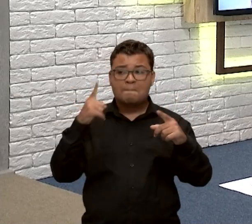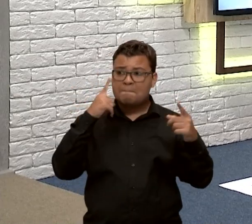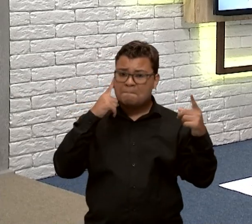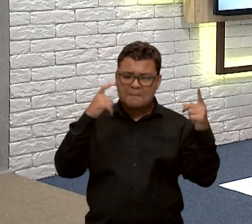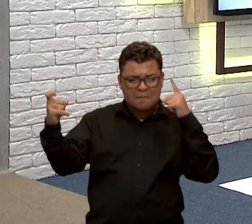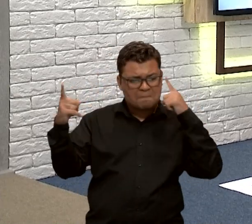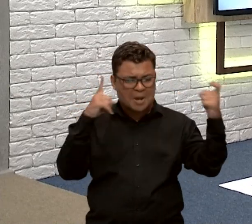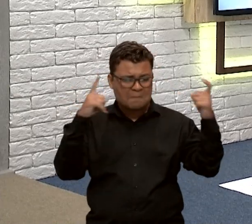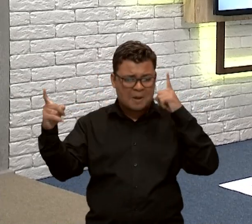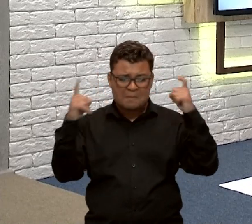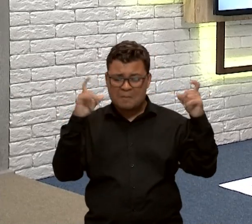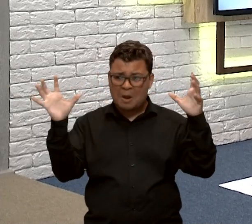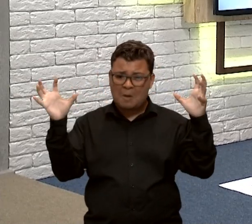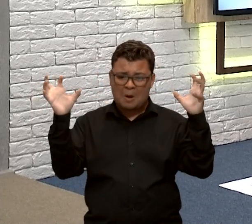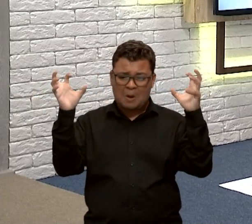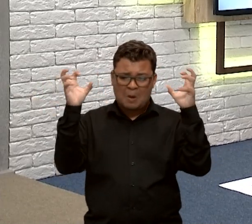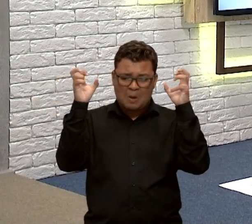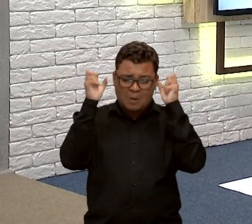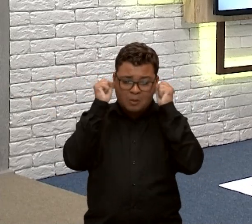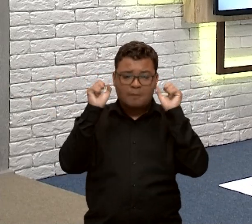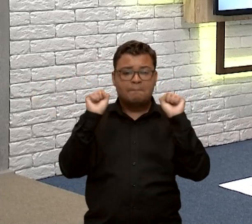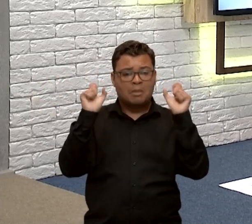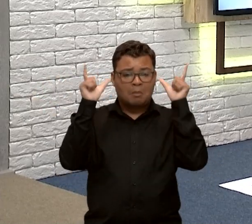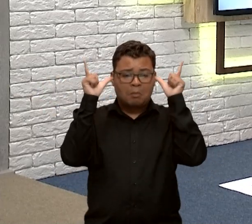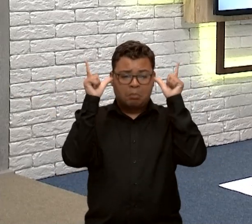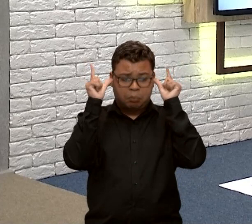pode levar ao ensurdecimento, né?